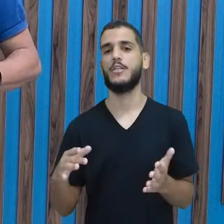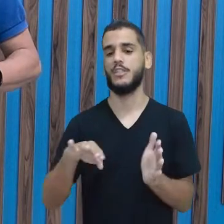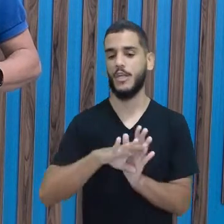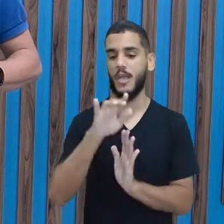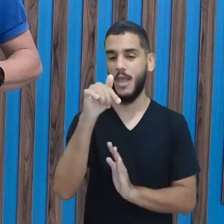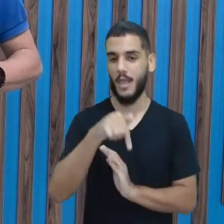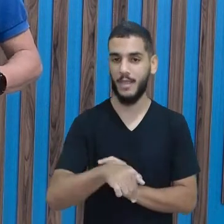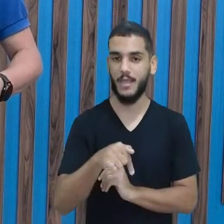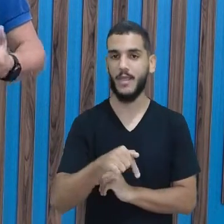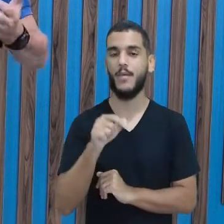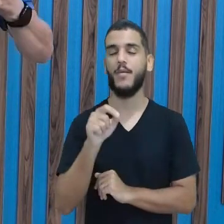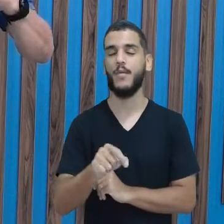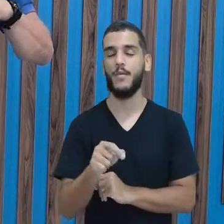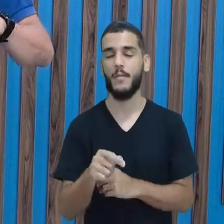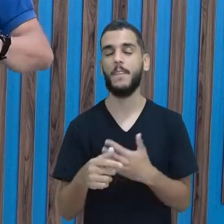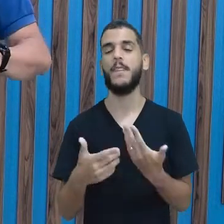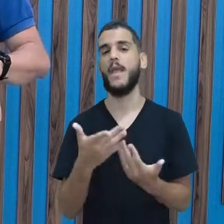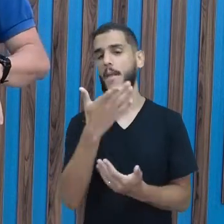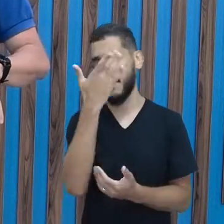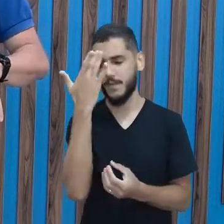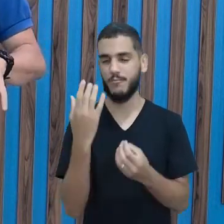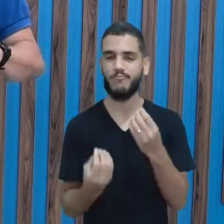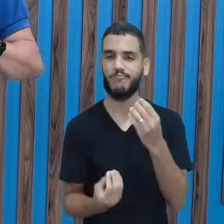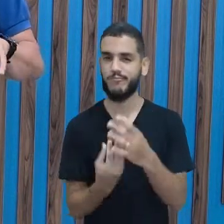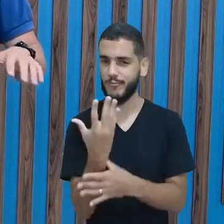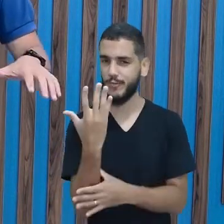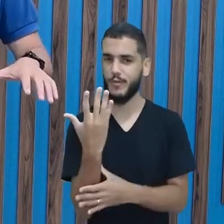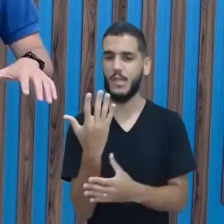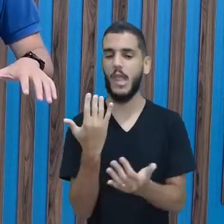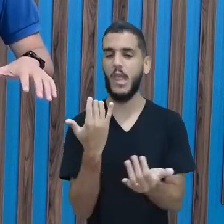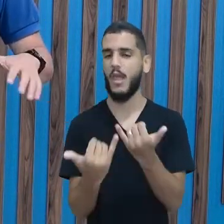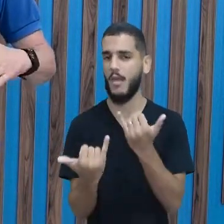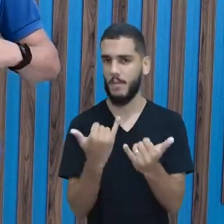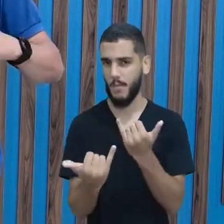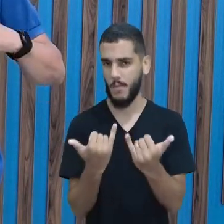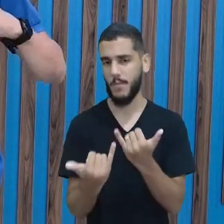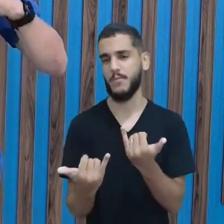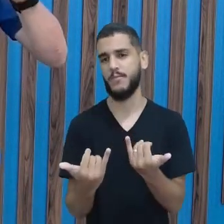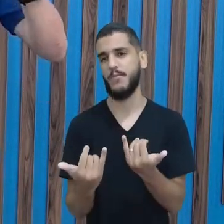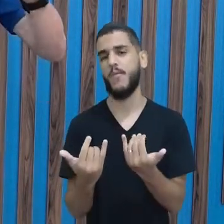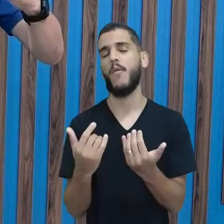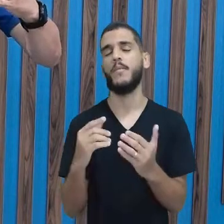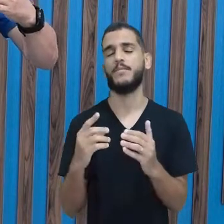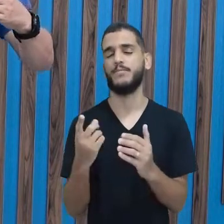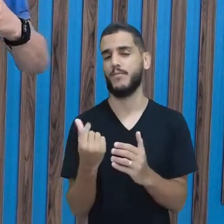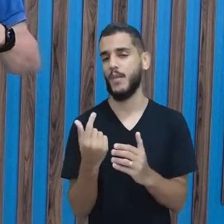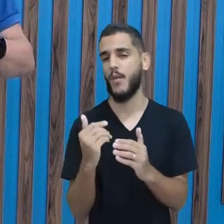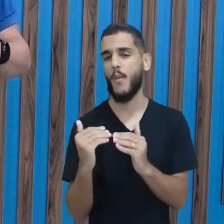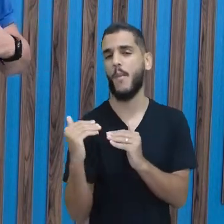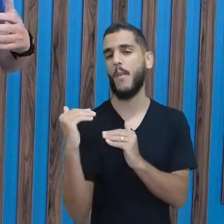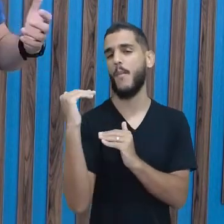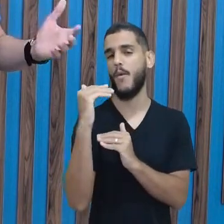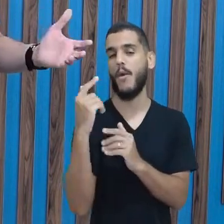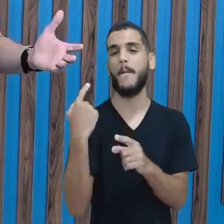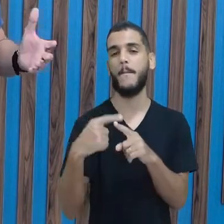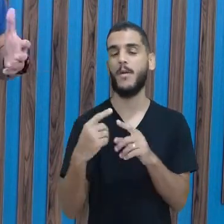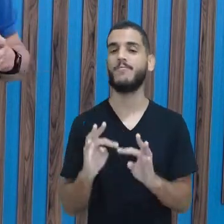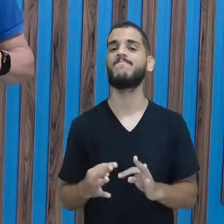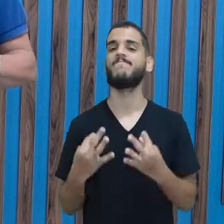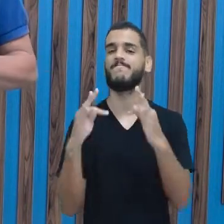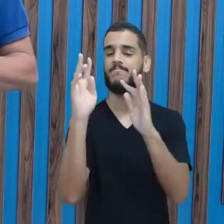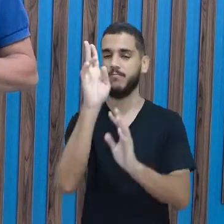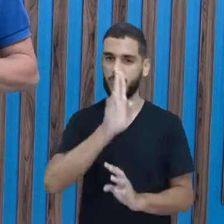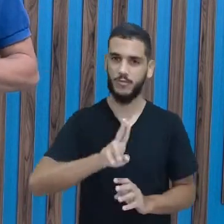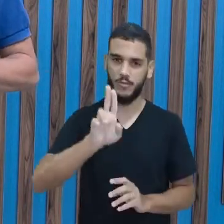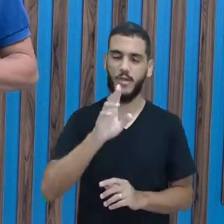nossa região e quem produzia produtos semelhantes, com um custo um pouquinho mais elevado por conta da tecnologia, Gilson,